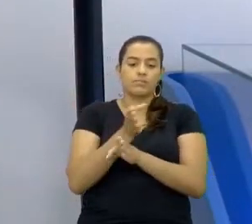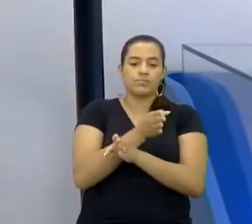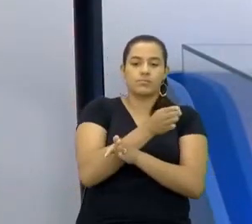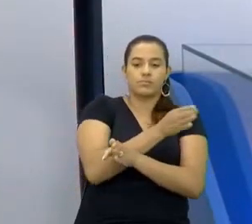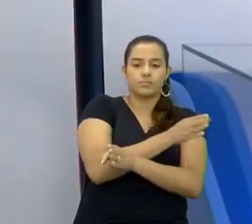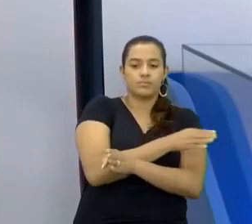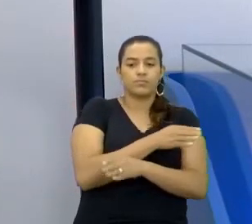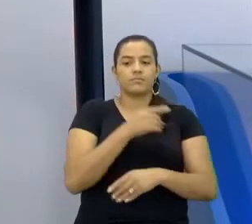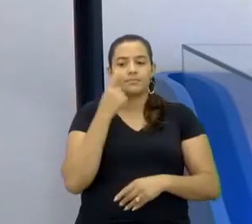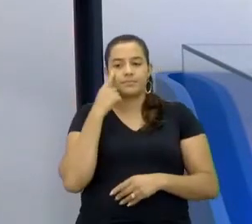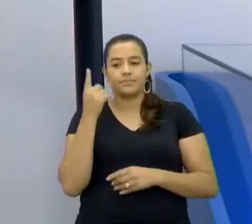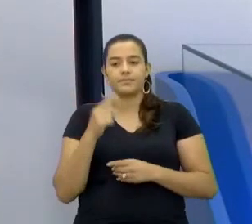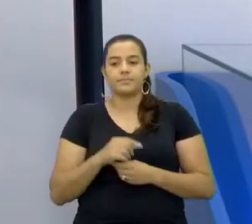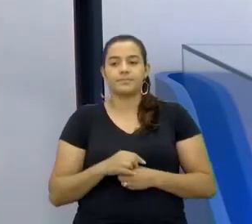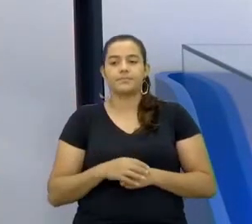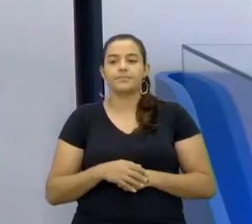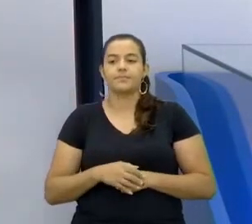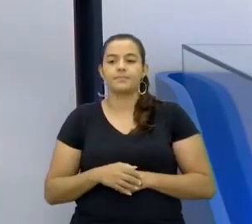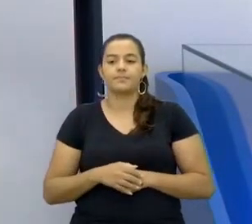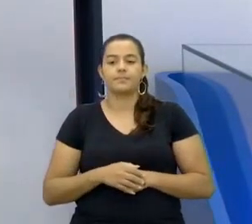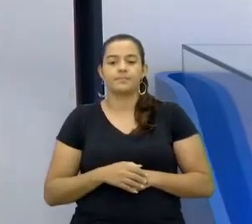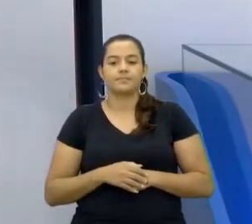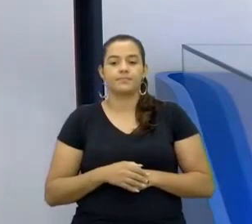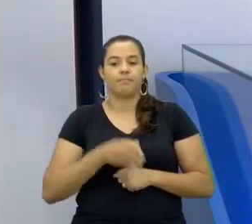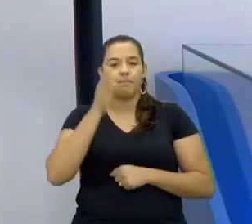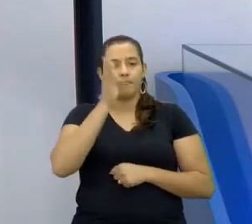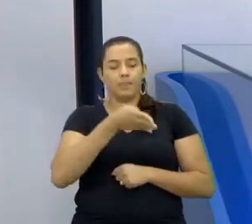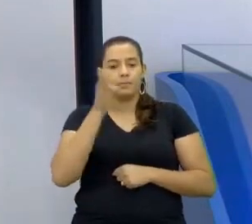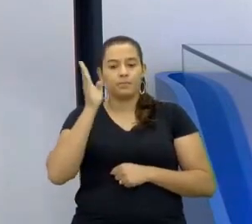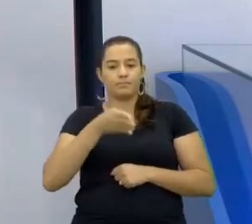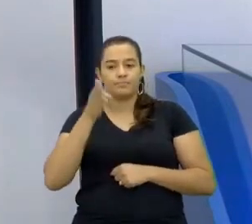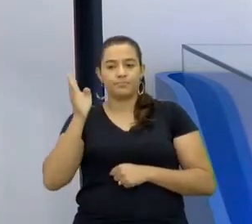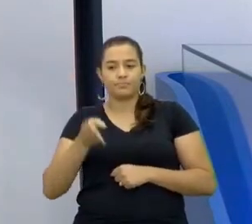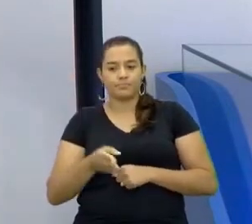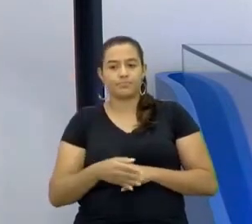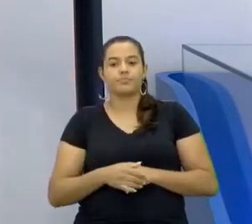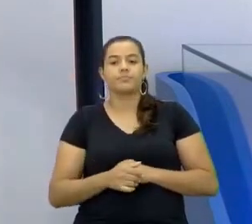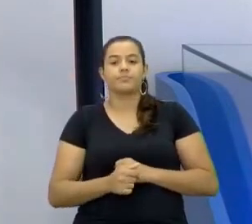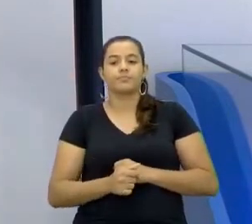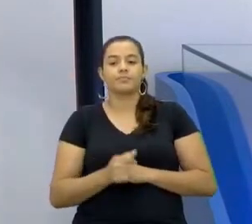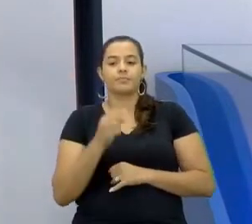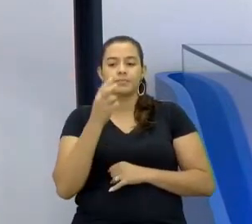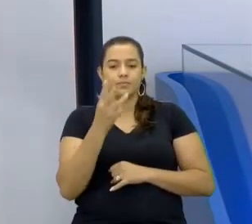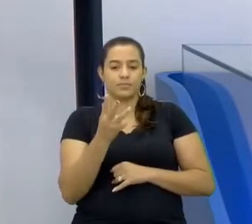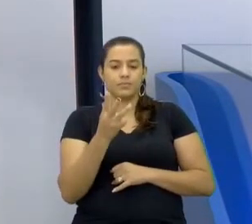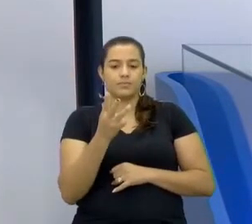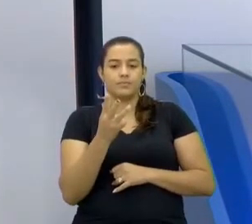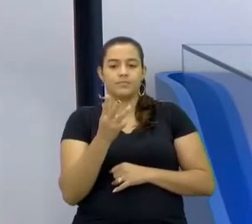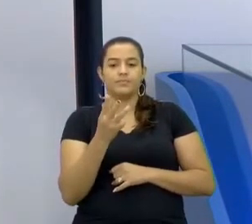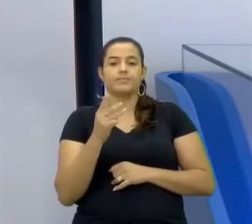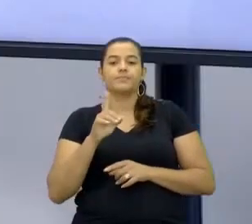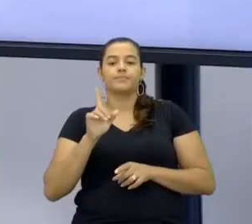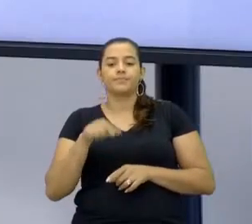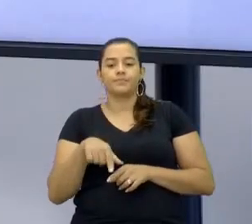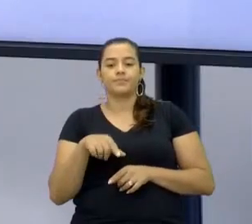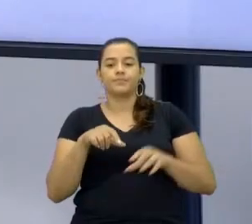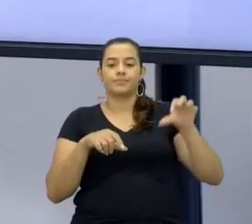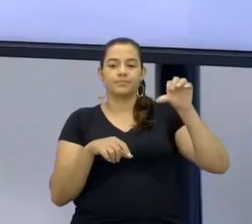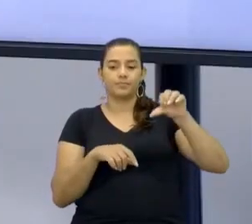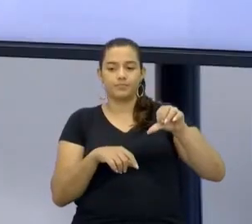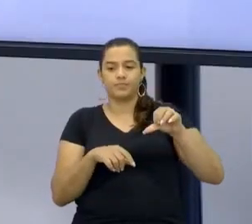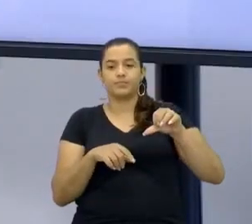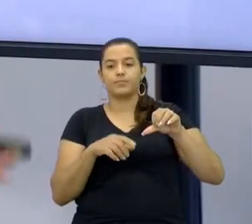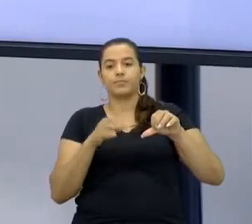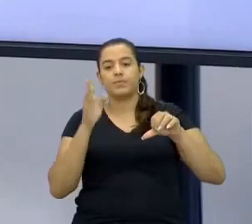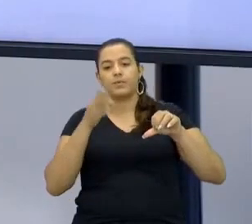se vocês lembram disso, ó. Quando a gente divide por 1000, significa que a gente tem 3 casas decimais. Então é o 9 e